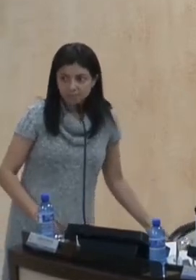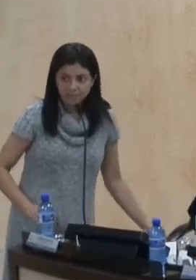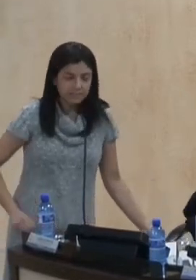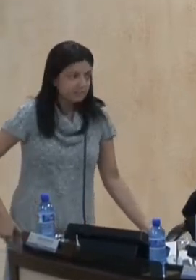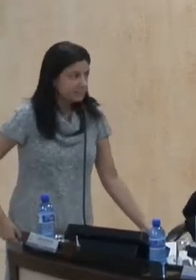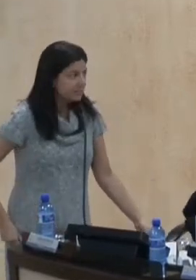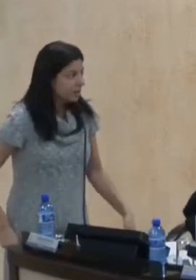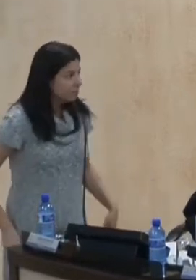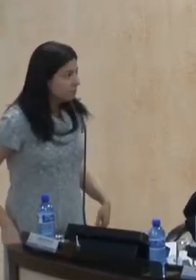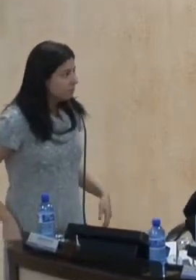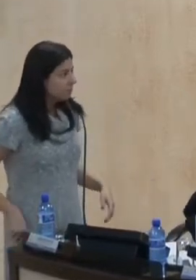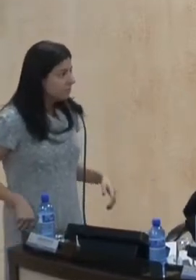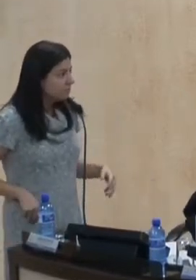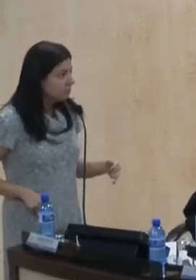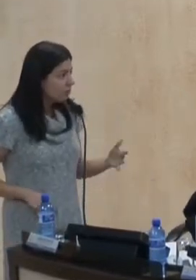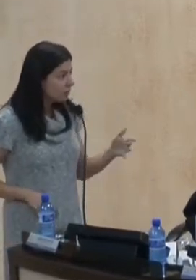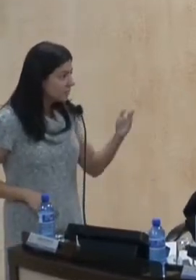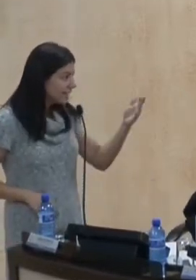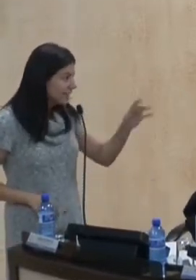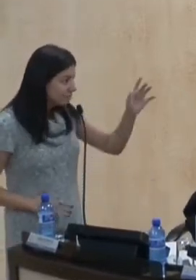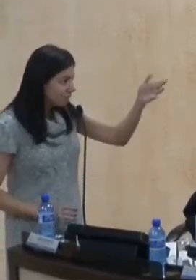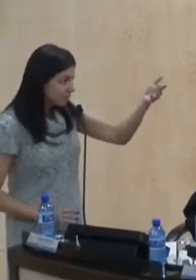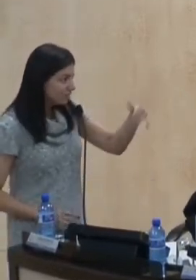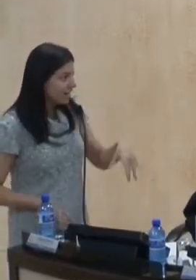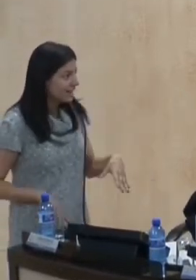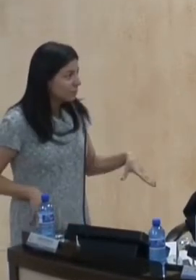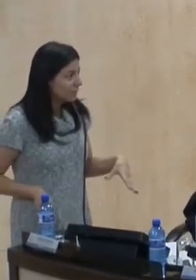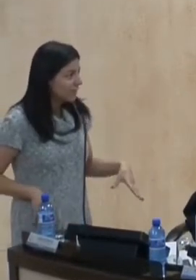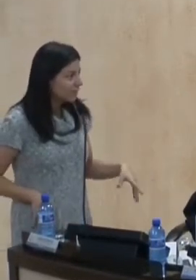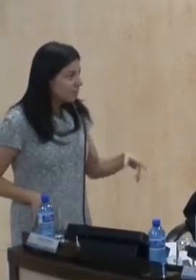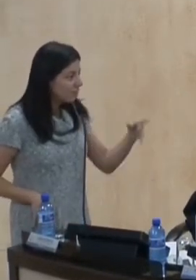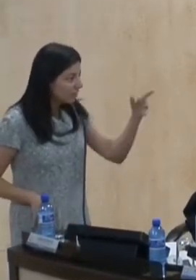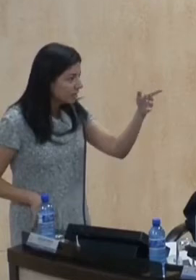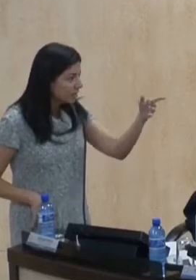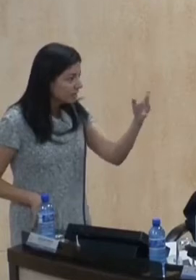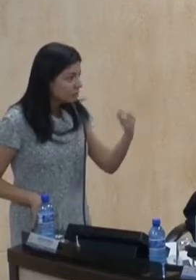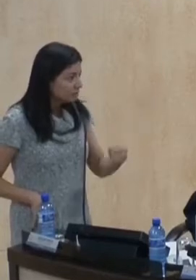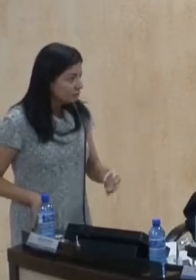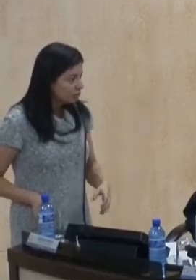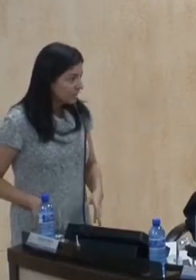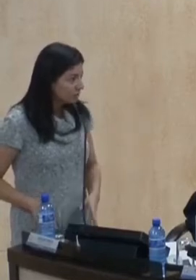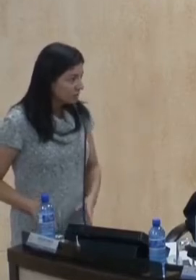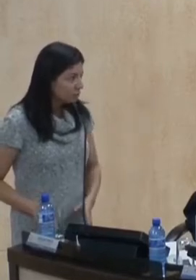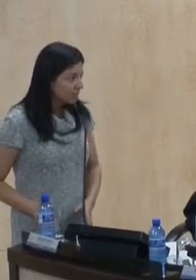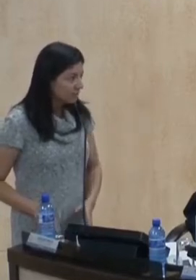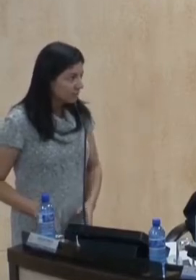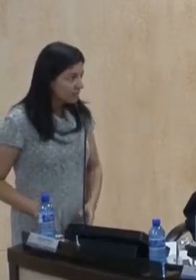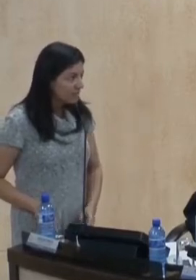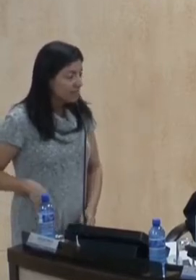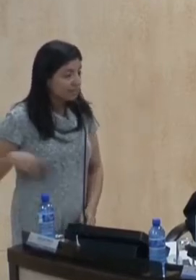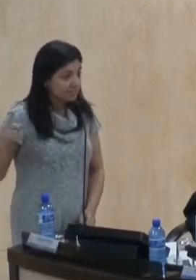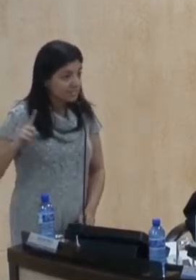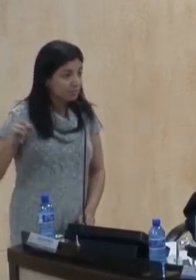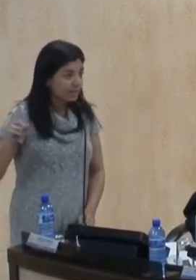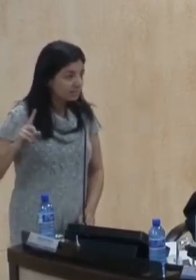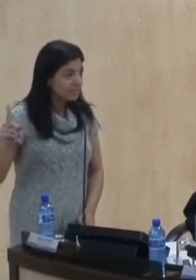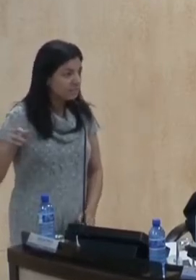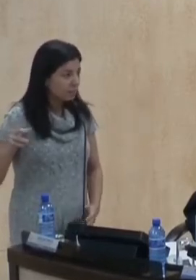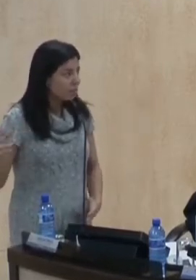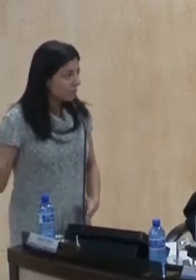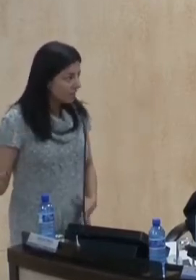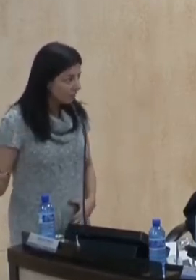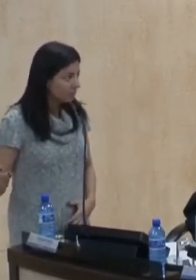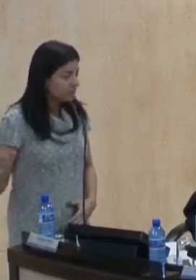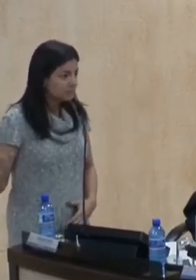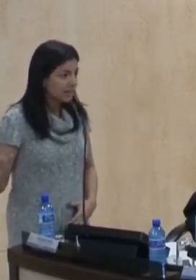pouco no dever de dar voz a quem não pode falar aqui no plenário agora. Estou vendo o José Luiz Bueno aqui, ele está fazendo